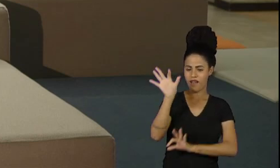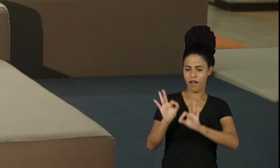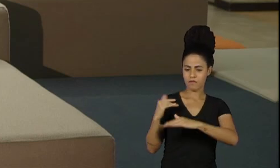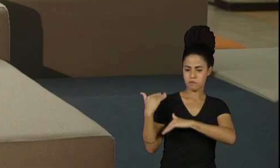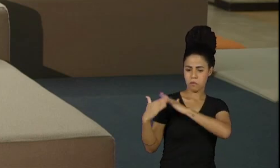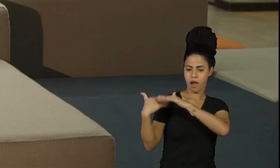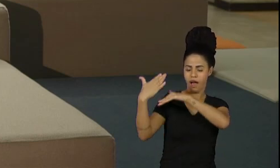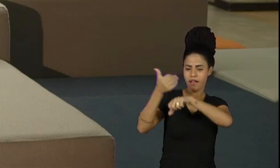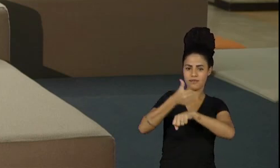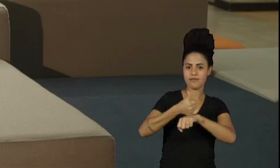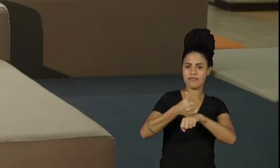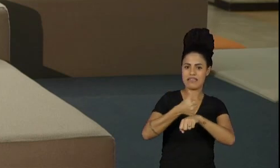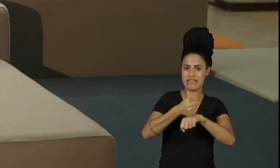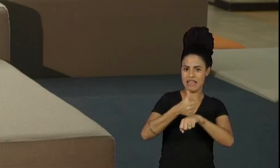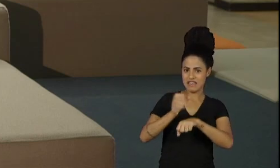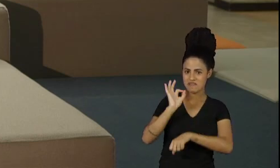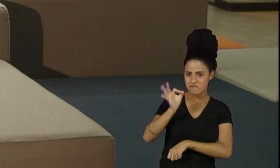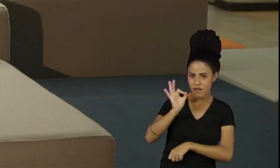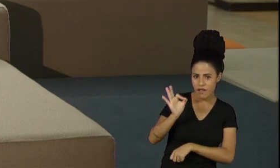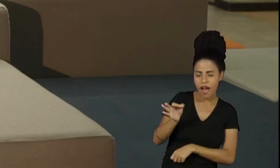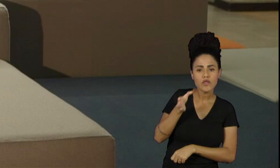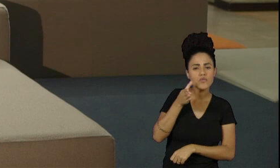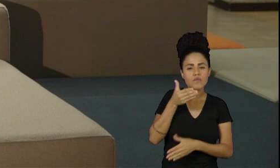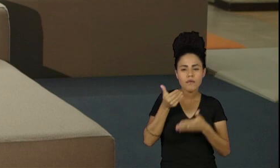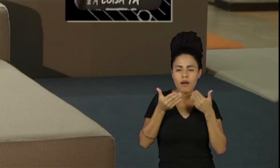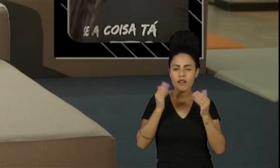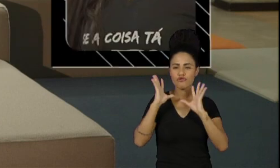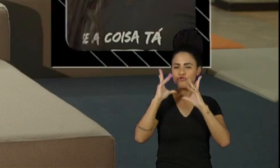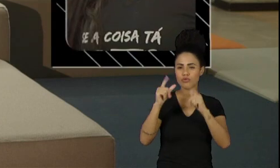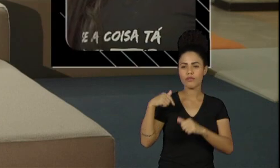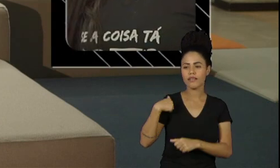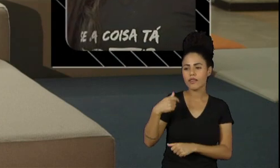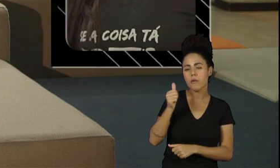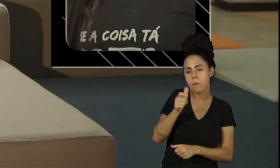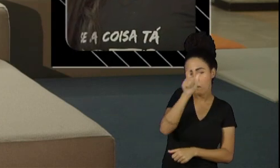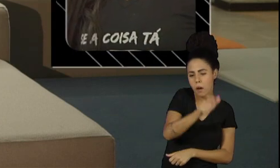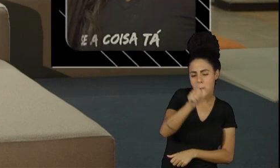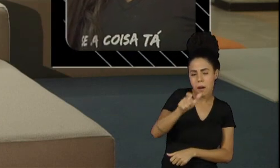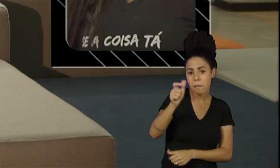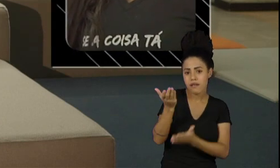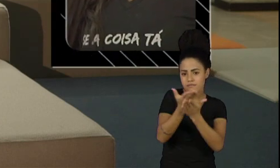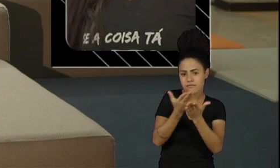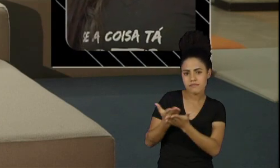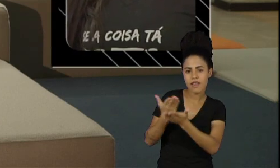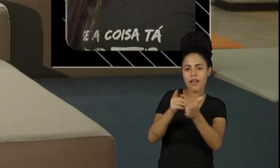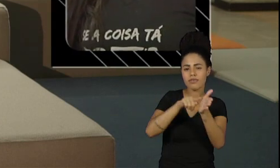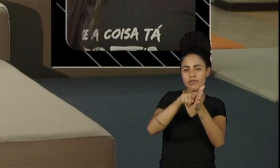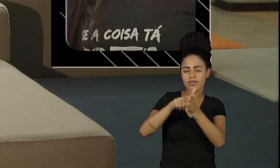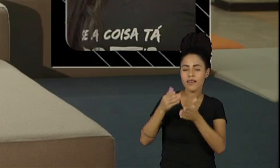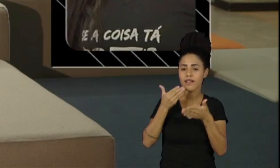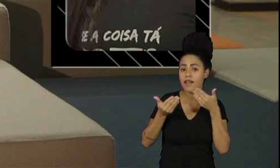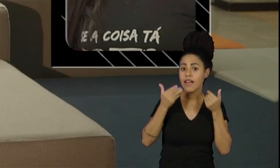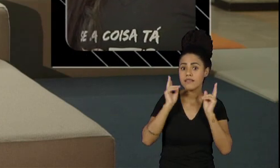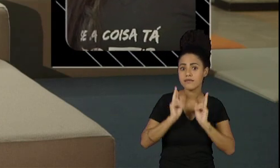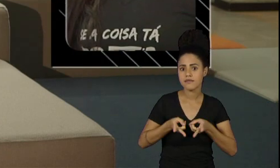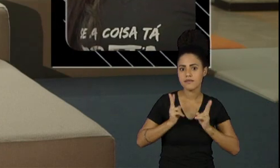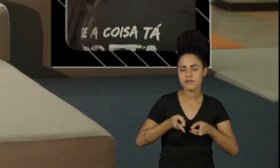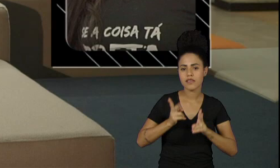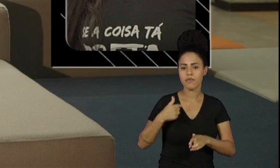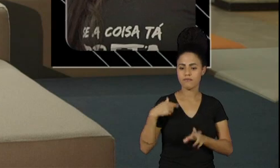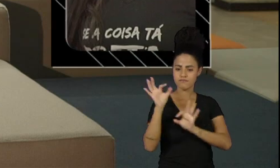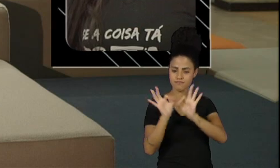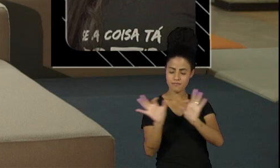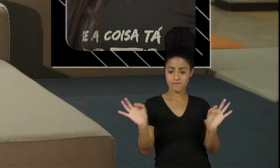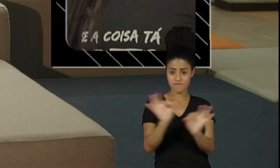desenvolvimento profissional, aos interesses e tudo que eu vislumbro ainda dentro da Atento. Então, continuo buscando conhecimento e me